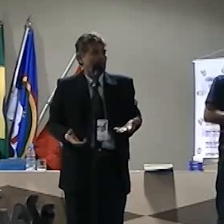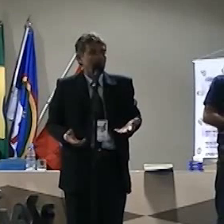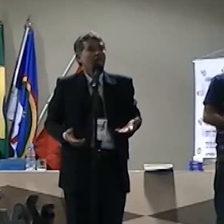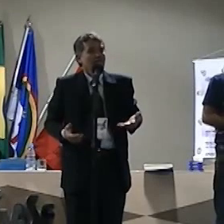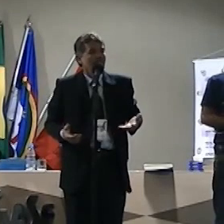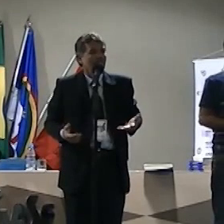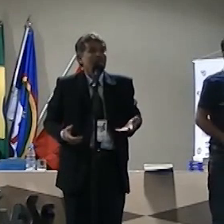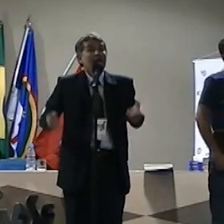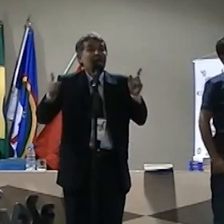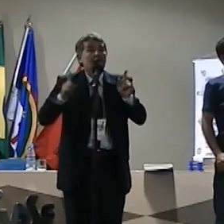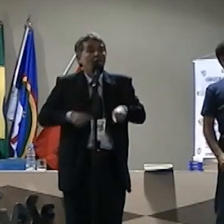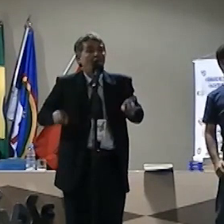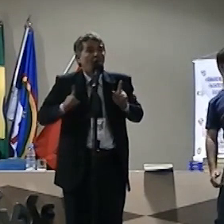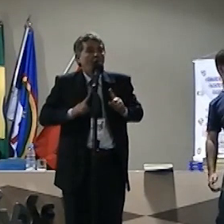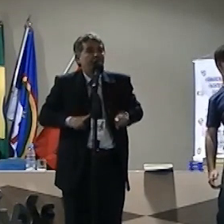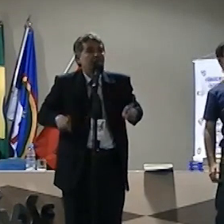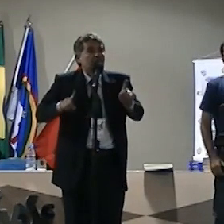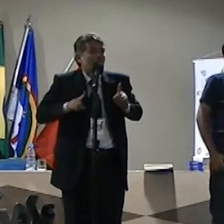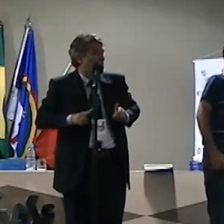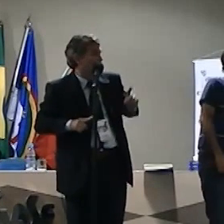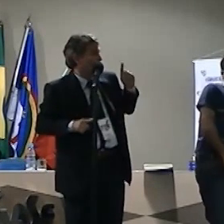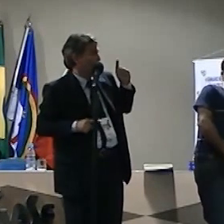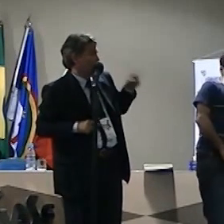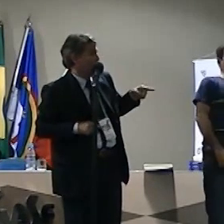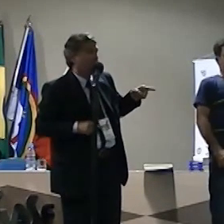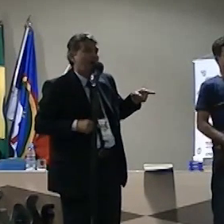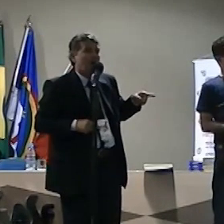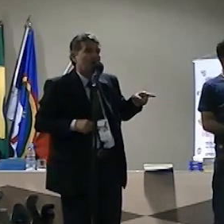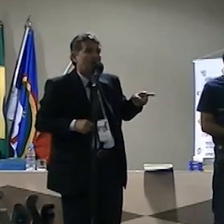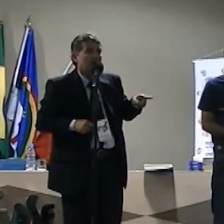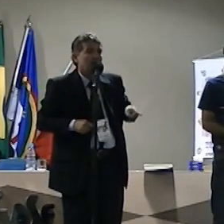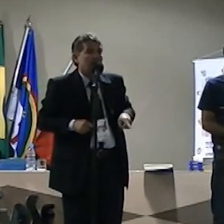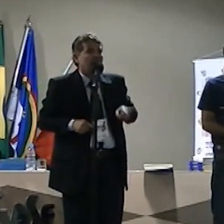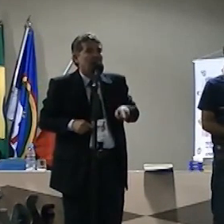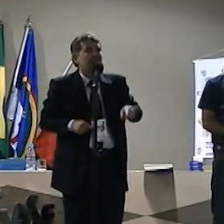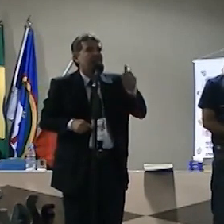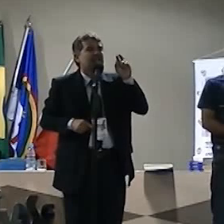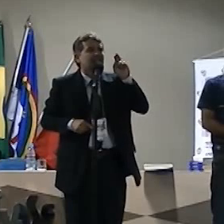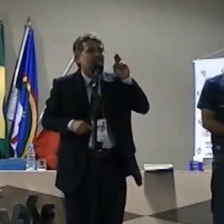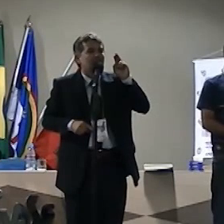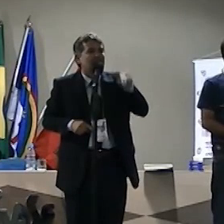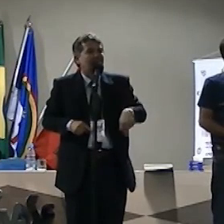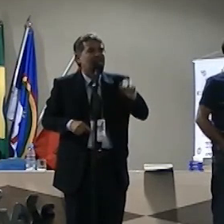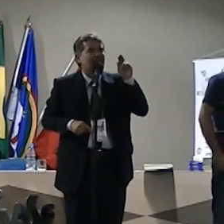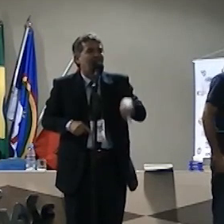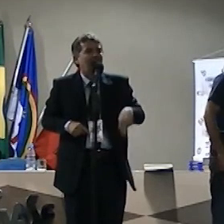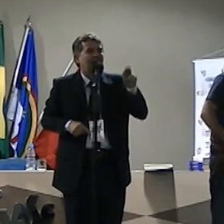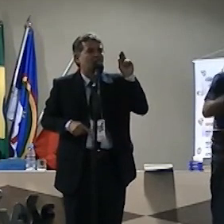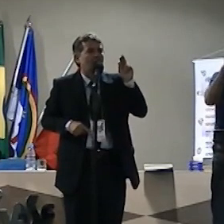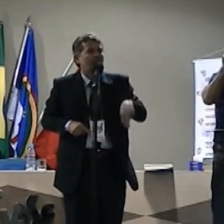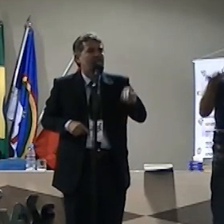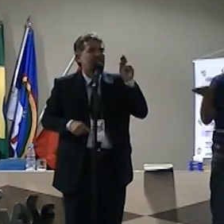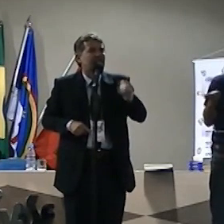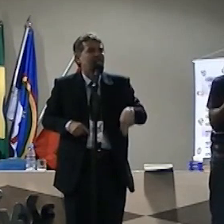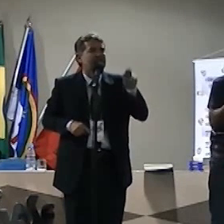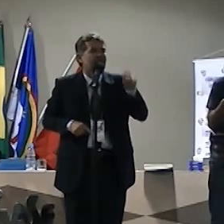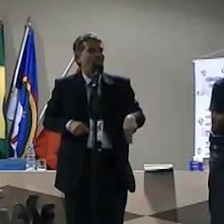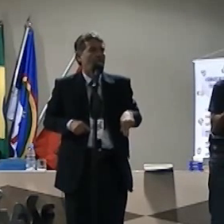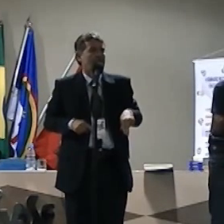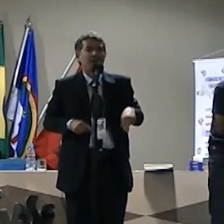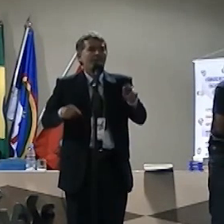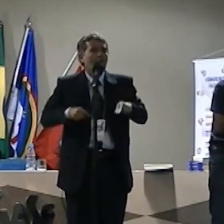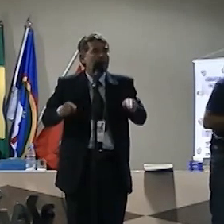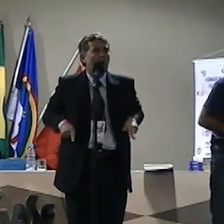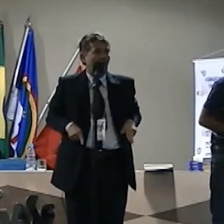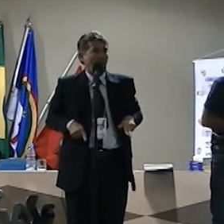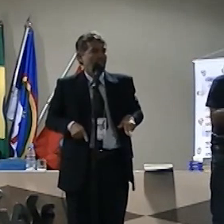manda tudo. Não, ele é igual ao ouvinte enquanto ser humano e também tem que ter respeitar, ter regras de convivência, limites e